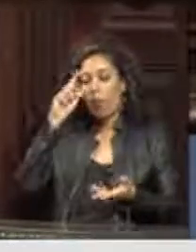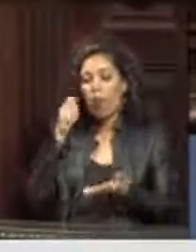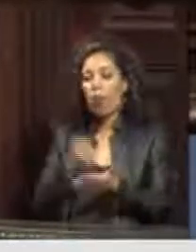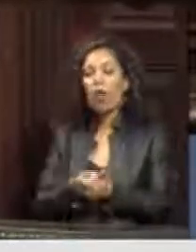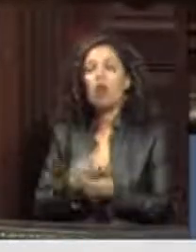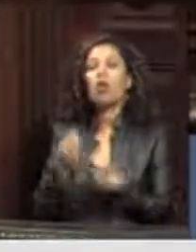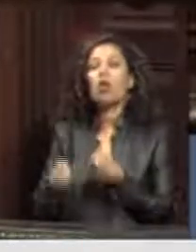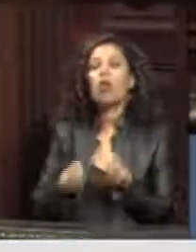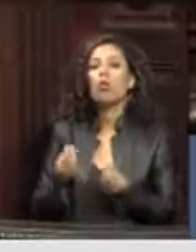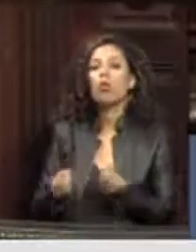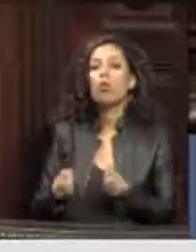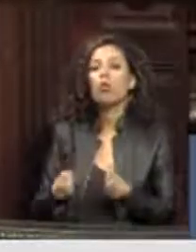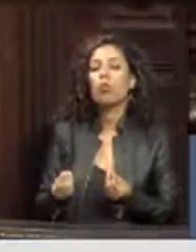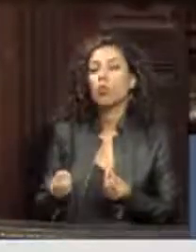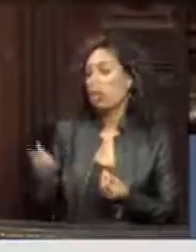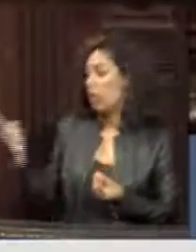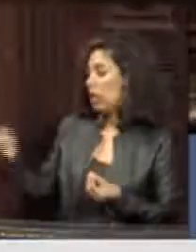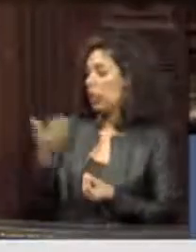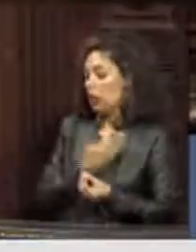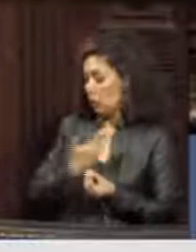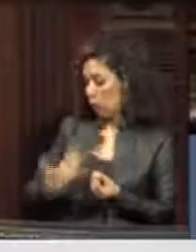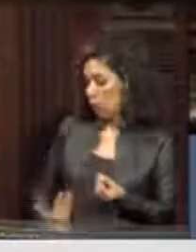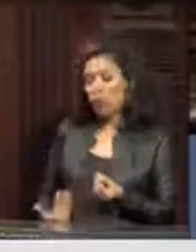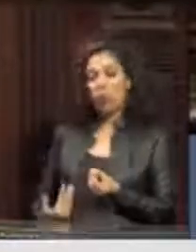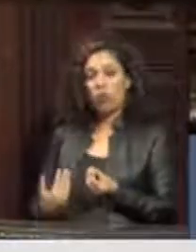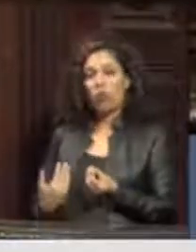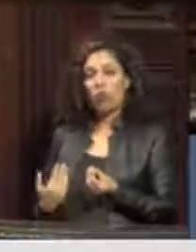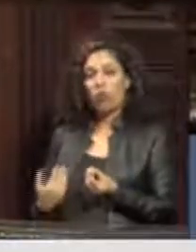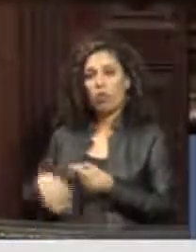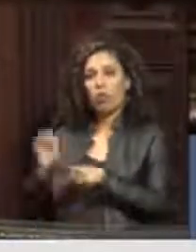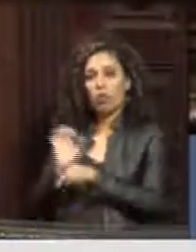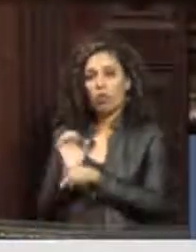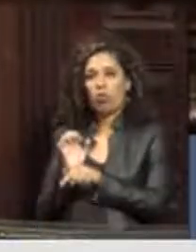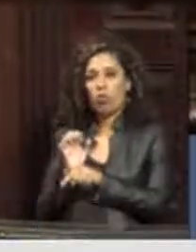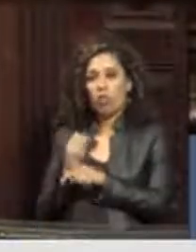que está terminando não pode inviabilizar o futuro do Rio de Janeiro.